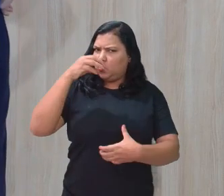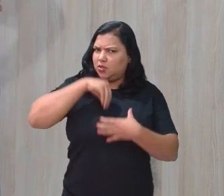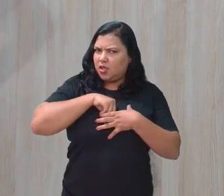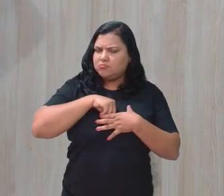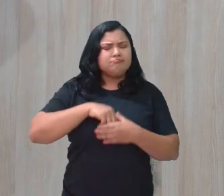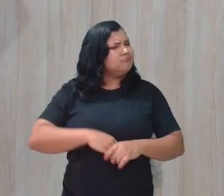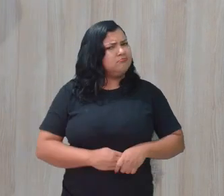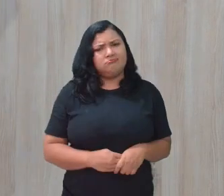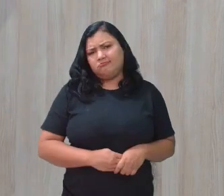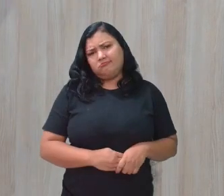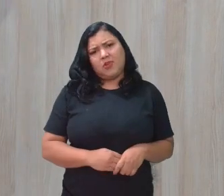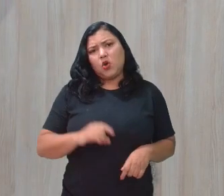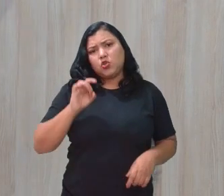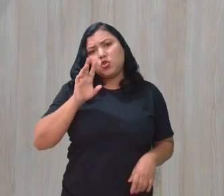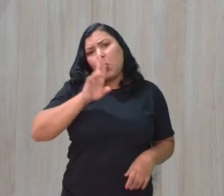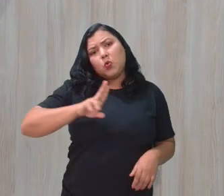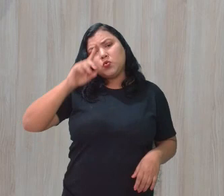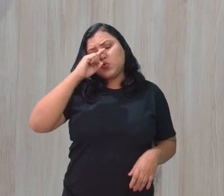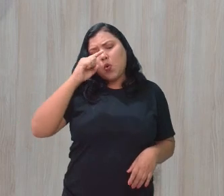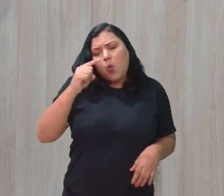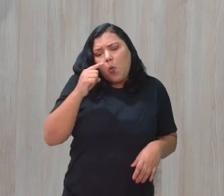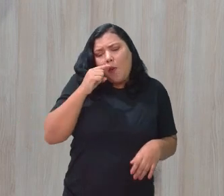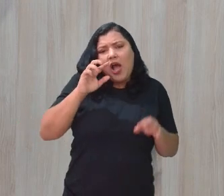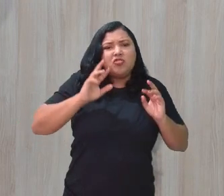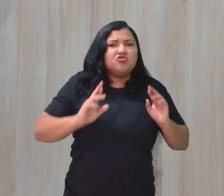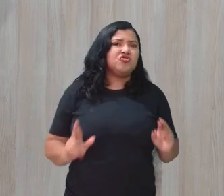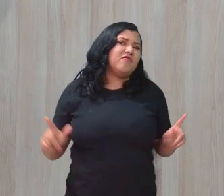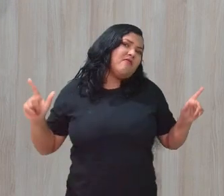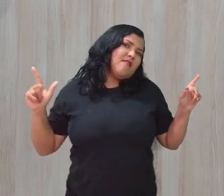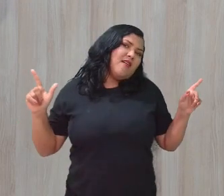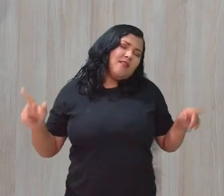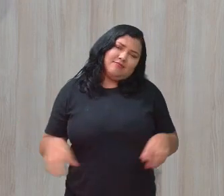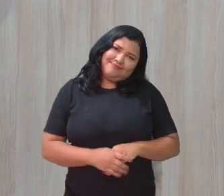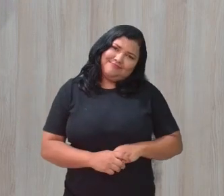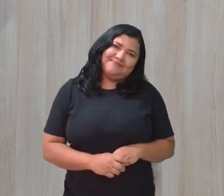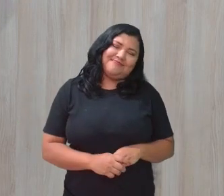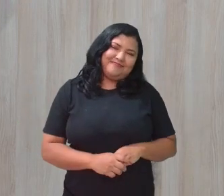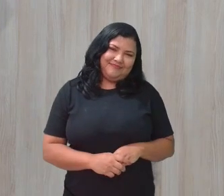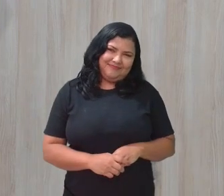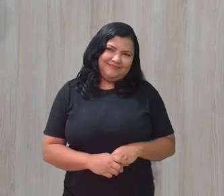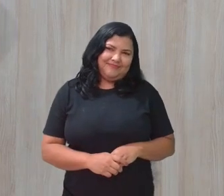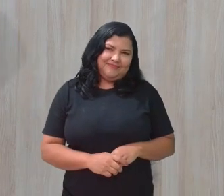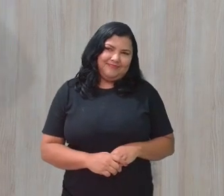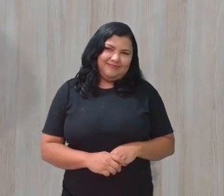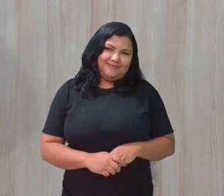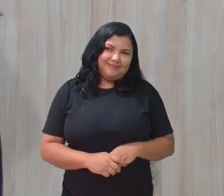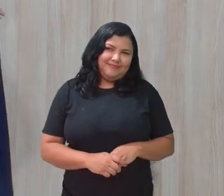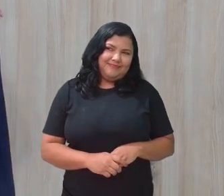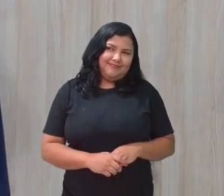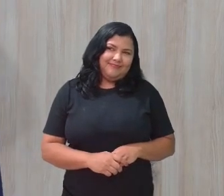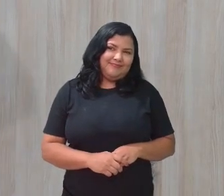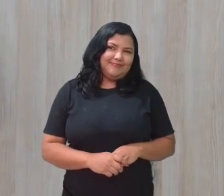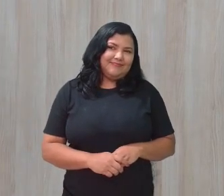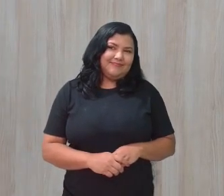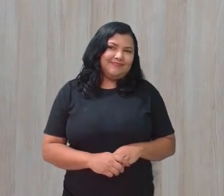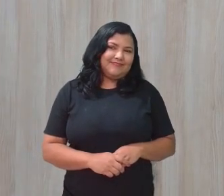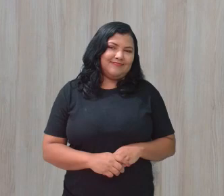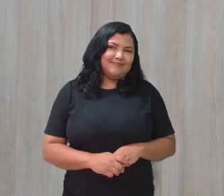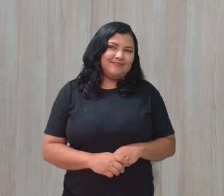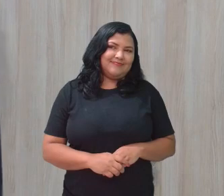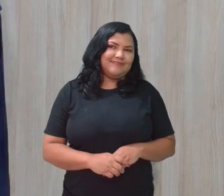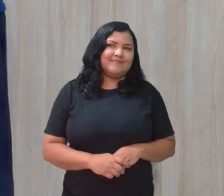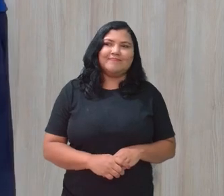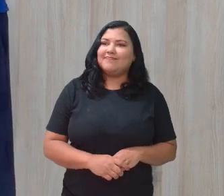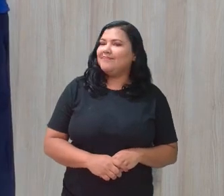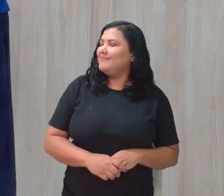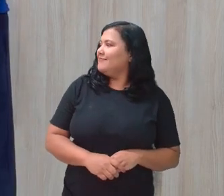ele não mudou de fato. Ele só adicionou um nariz que aparentemente causou esse fuzuê. E aí, o que a gente vai ver